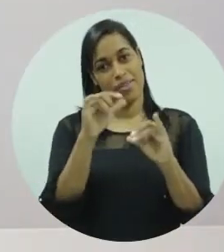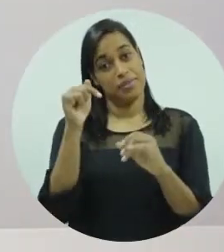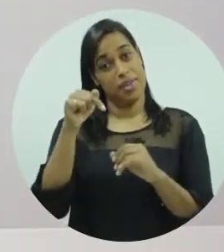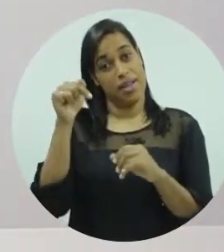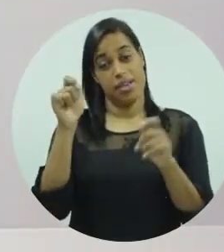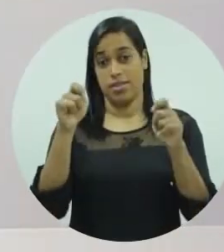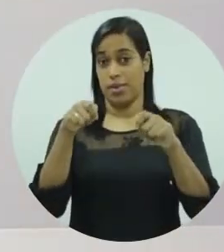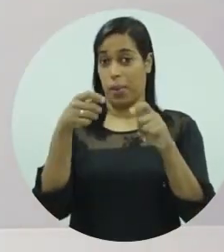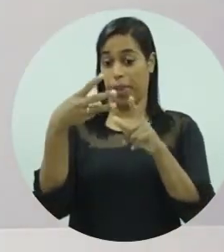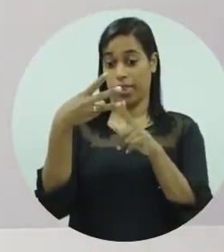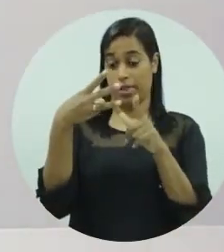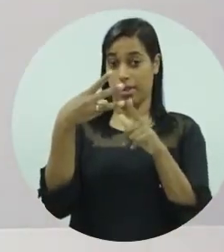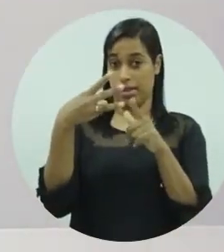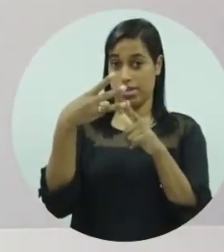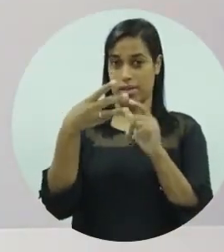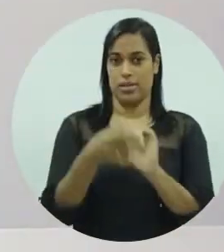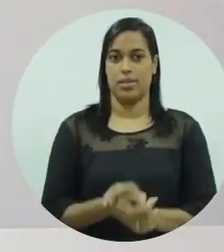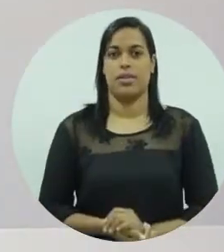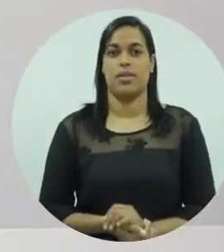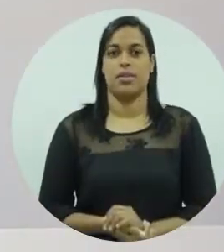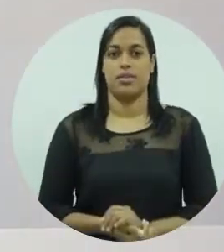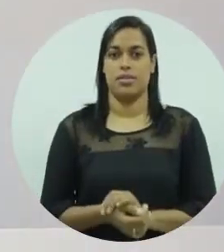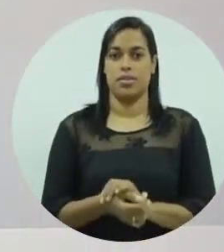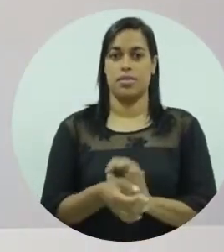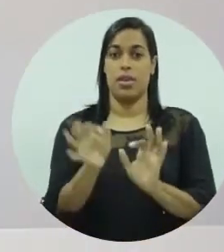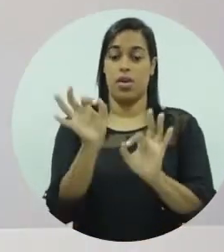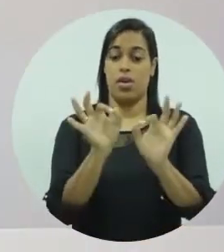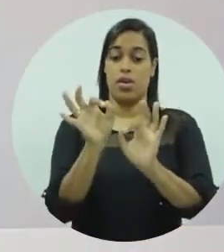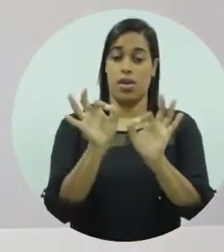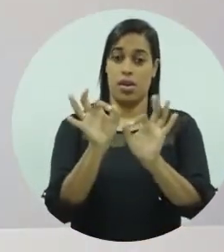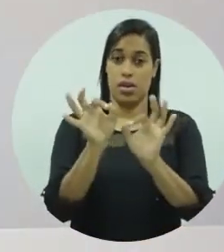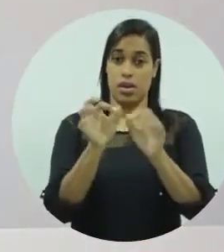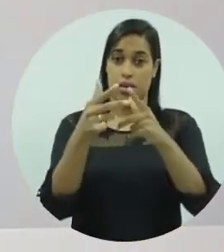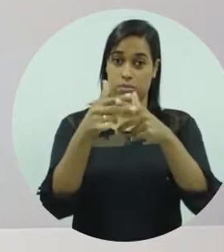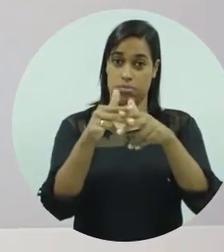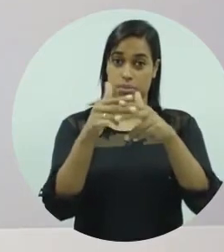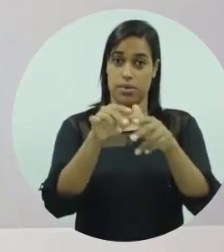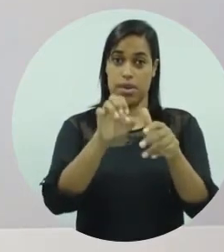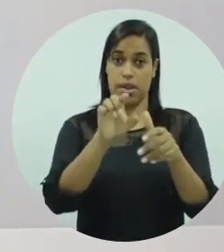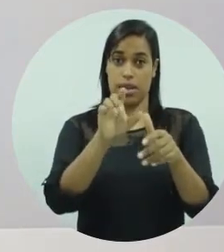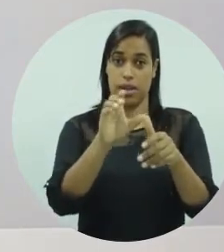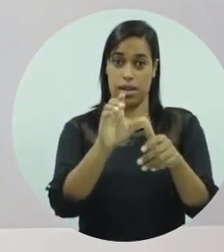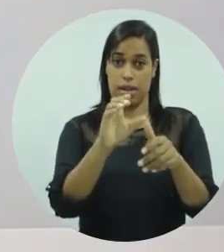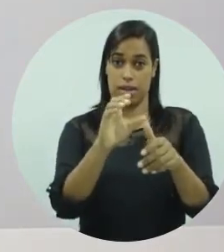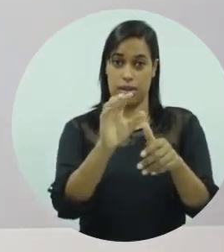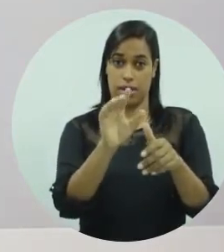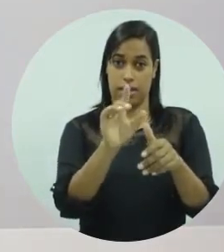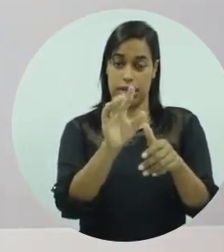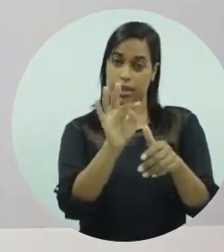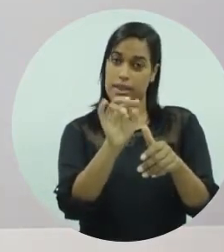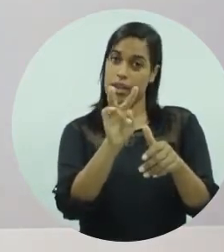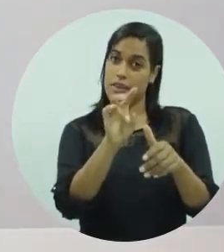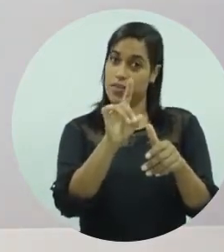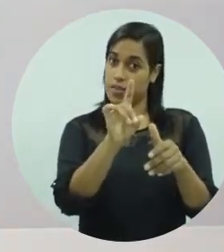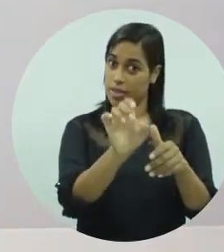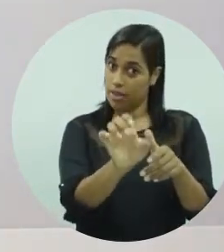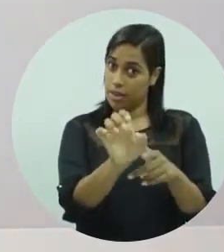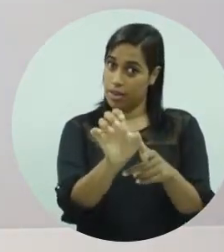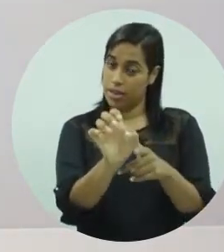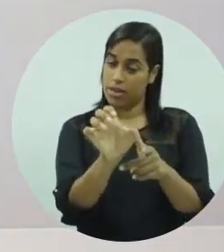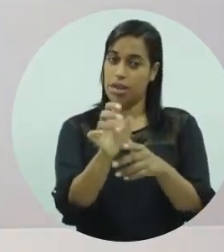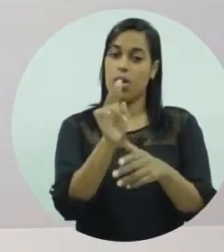Olá, esta é a competência 3. Formatando uma Activity para o desenvolvimento